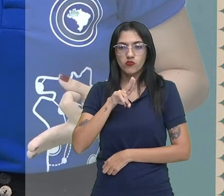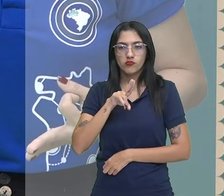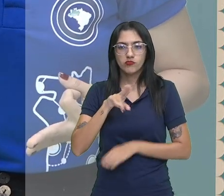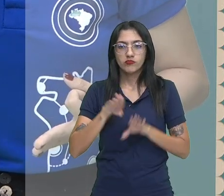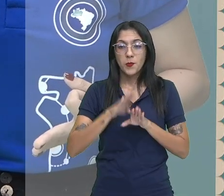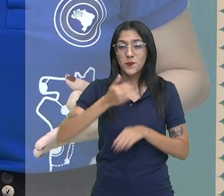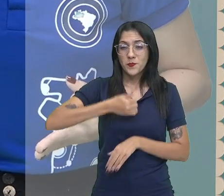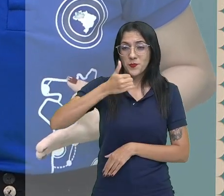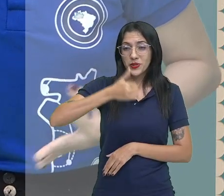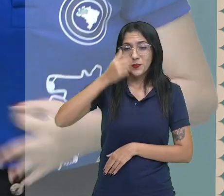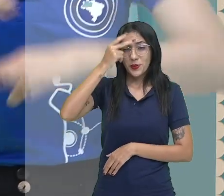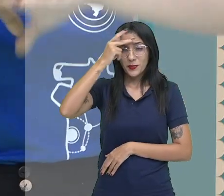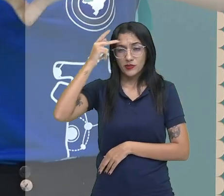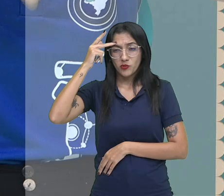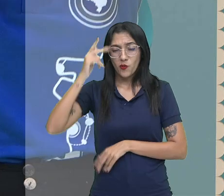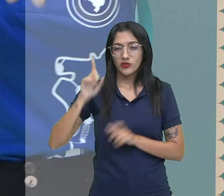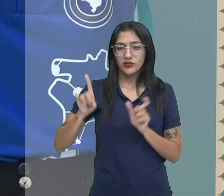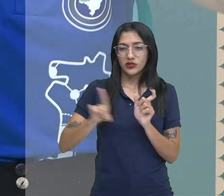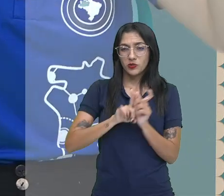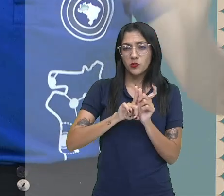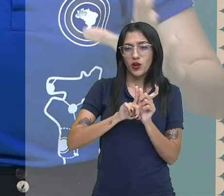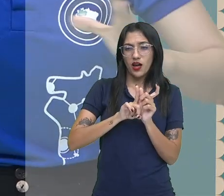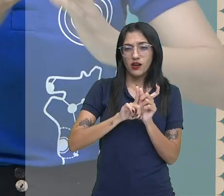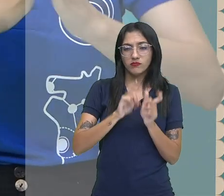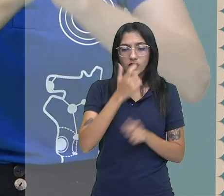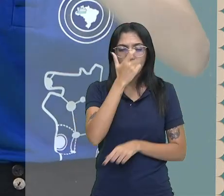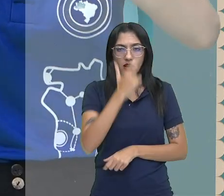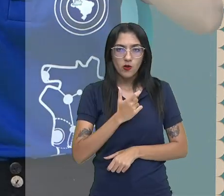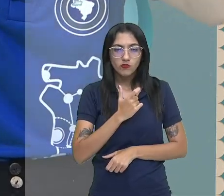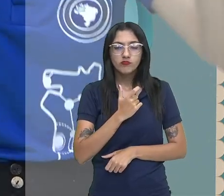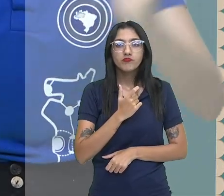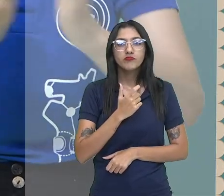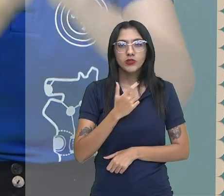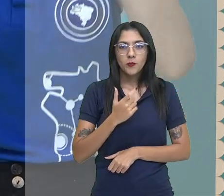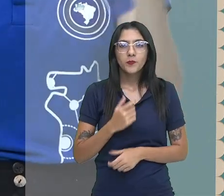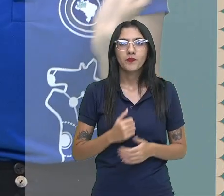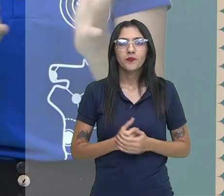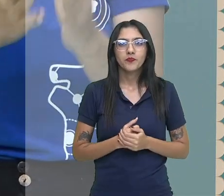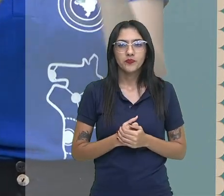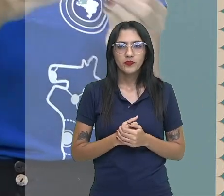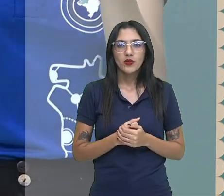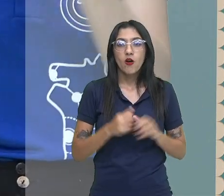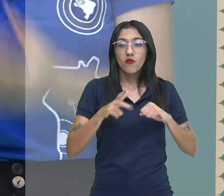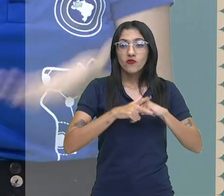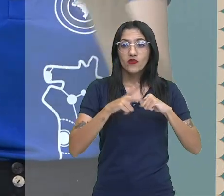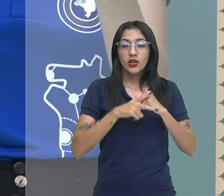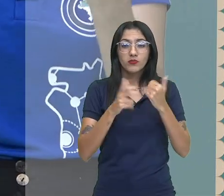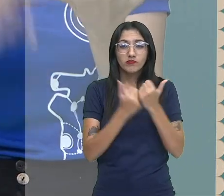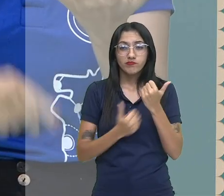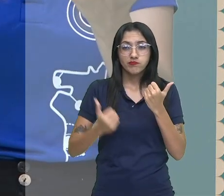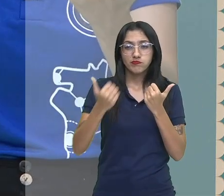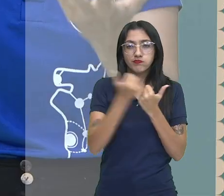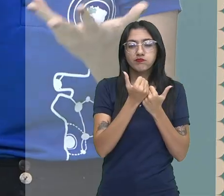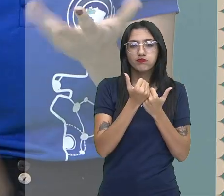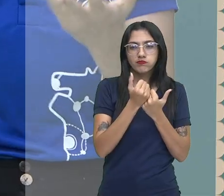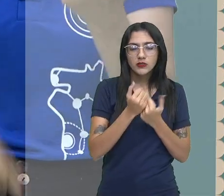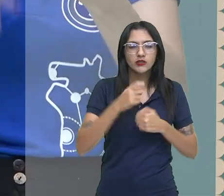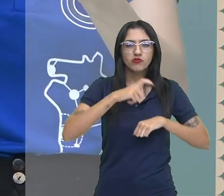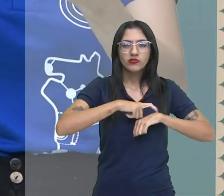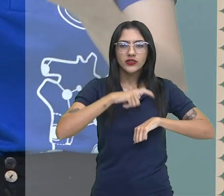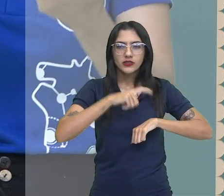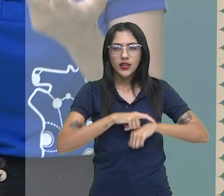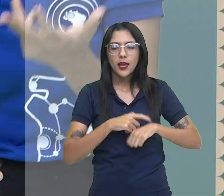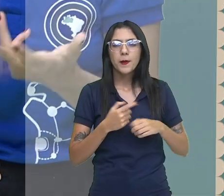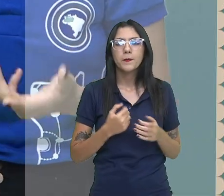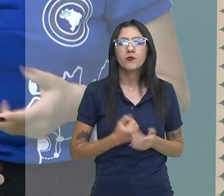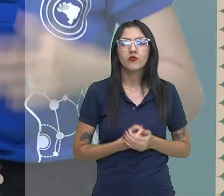primeira pessoa do singular. Então, o verbo auxiliar traz todas as informações de que eu preciso, tempo,